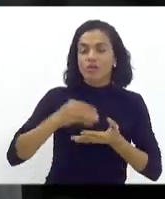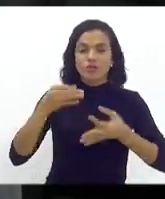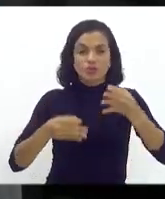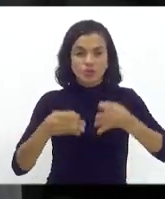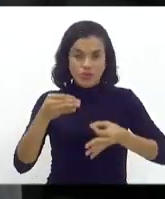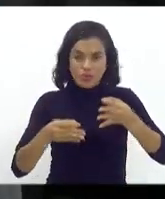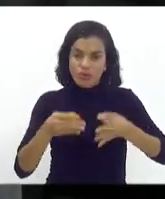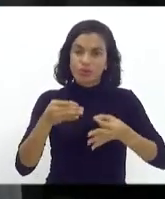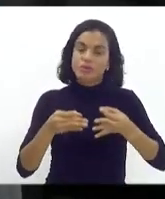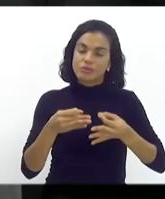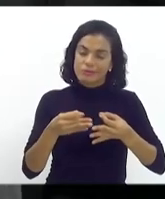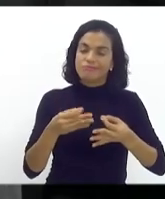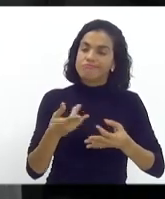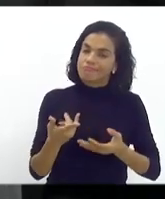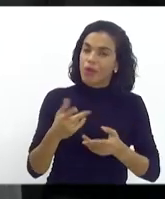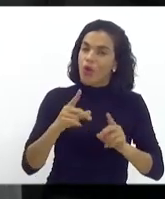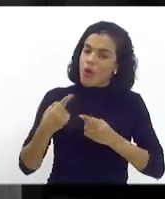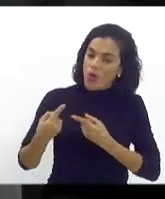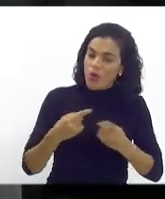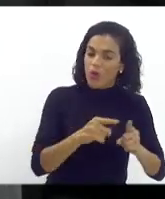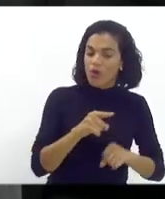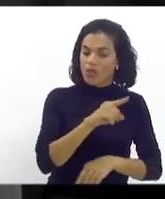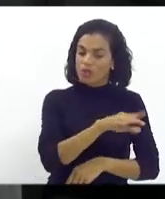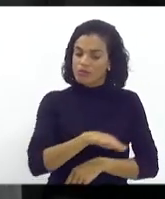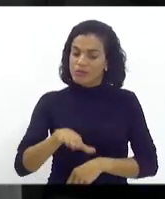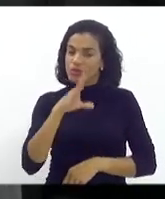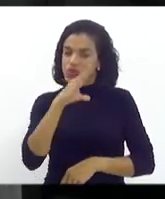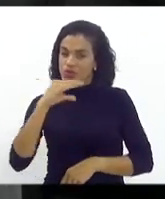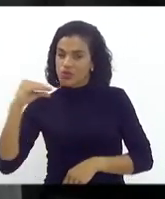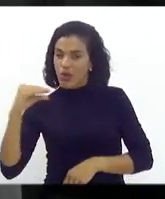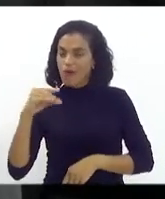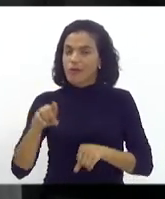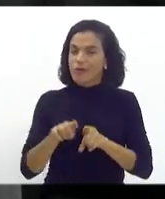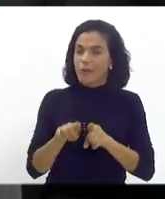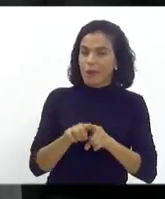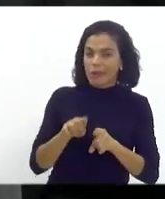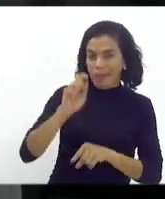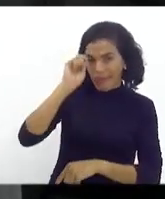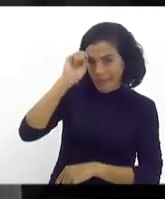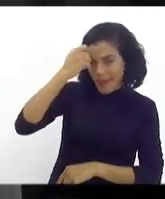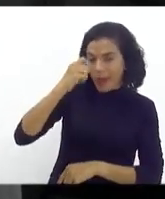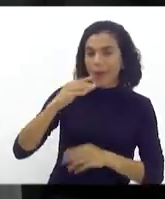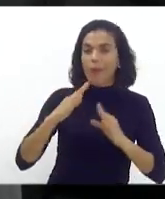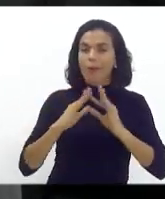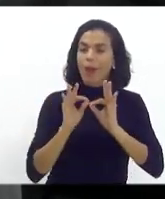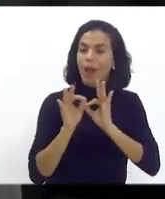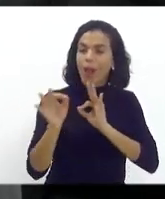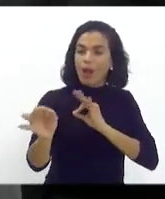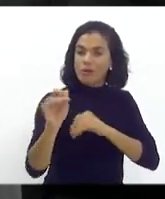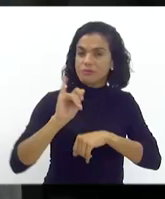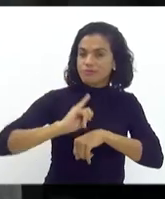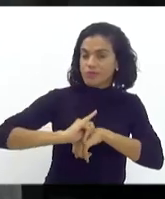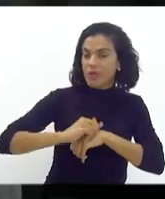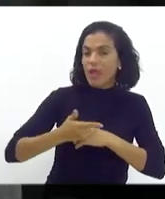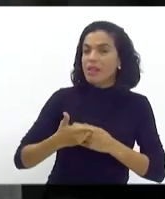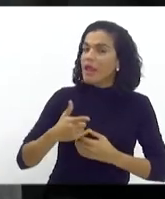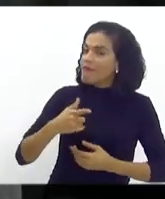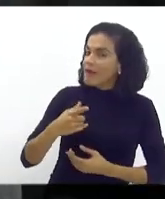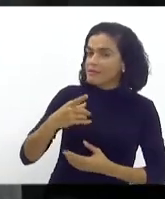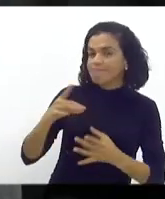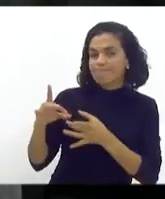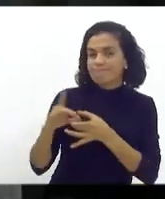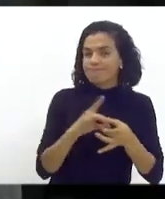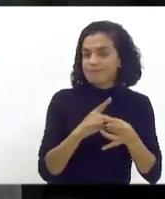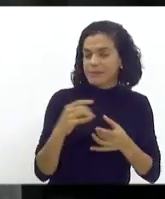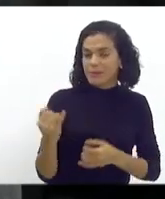cometida sobretudo contra jovens negros e periféricos né faz todo sentido a gente tem uma CPI como